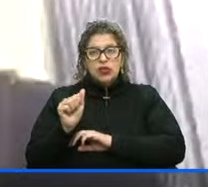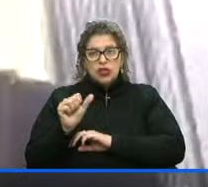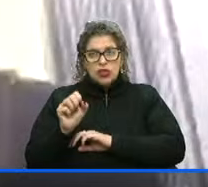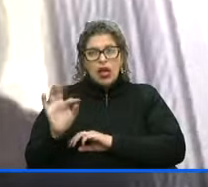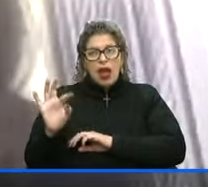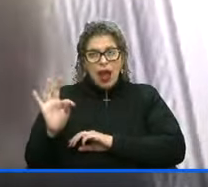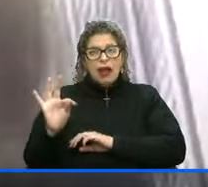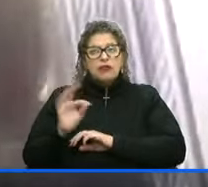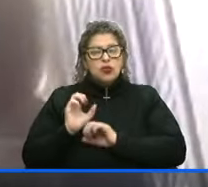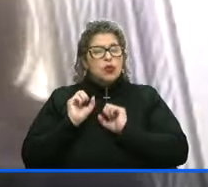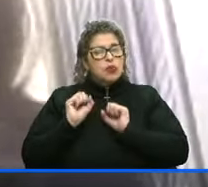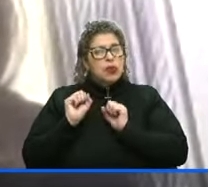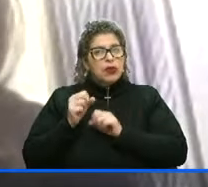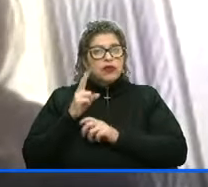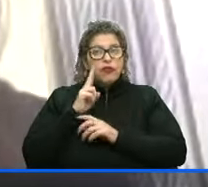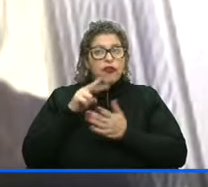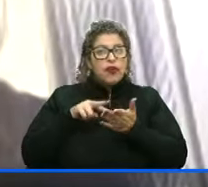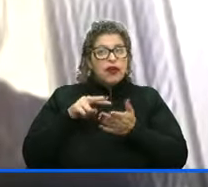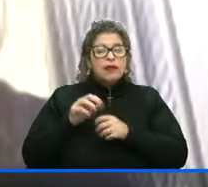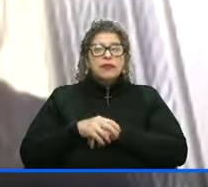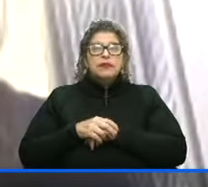eu posso olhar.